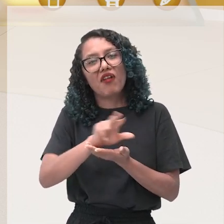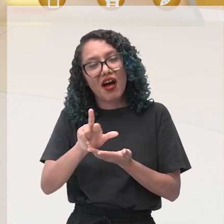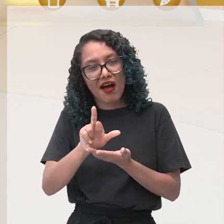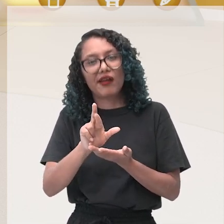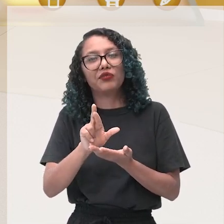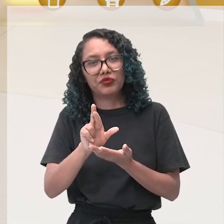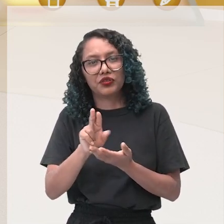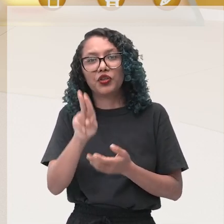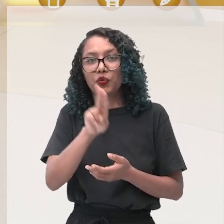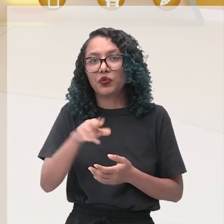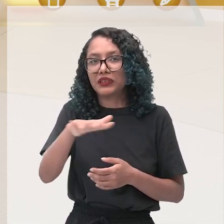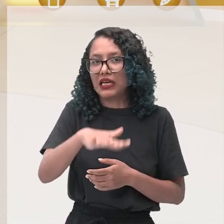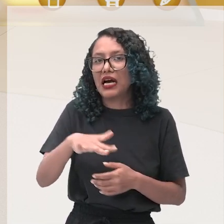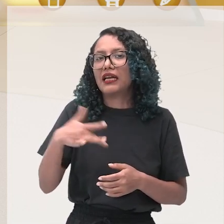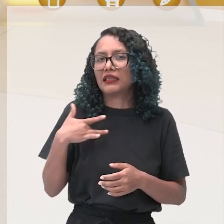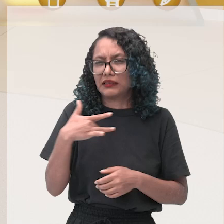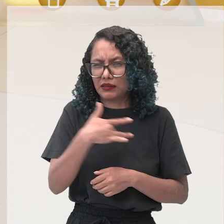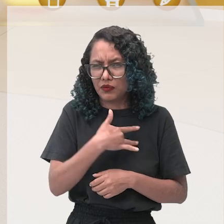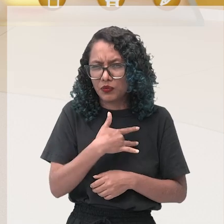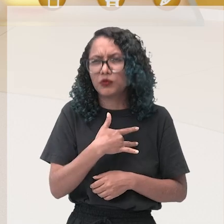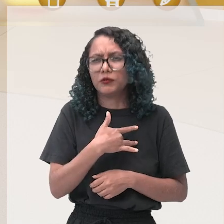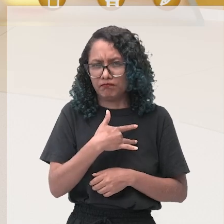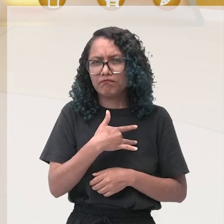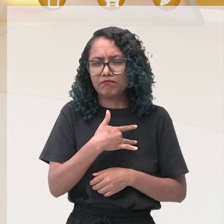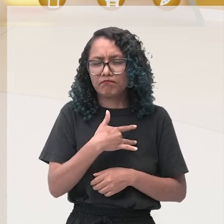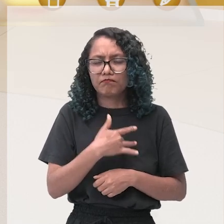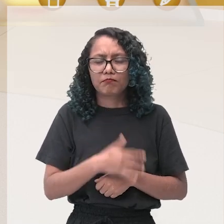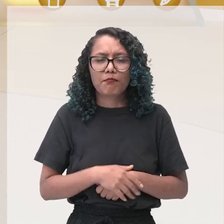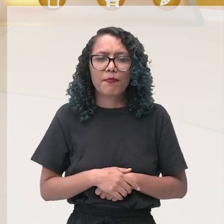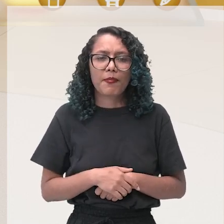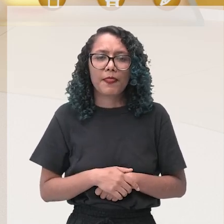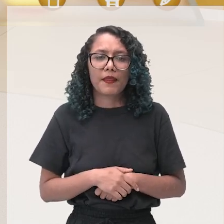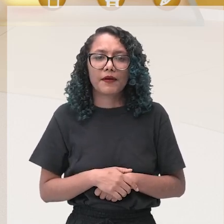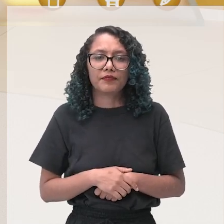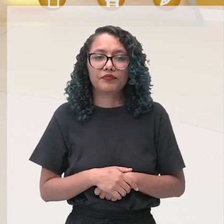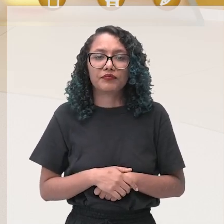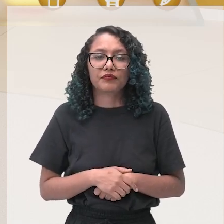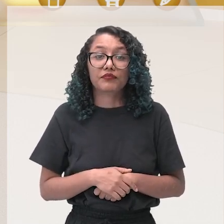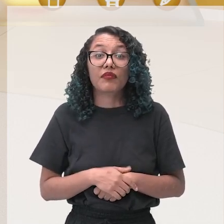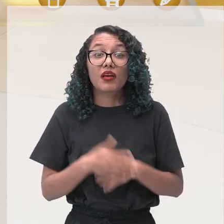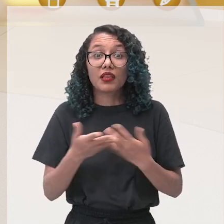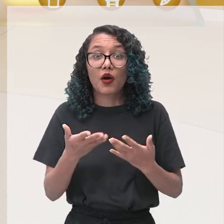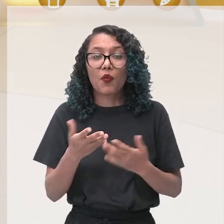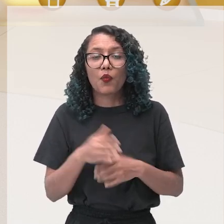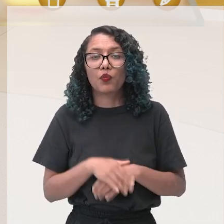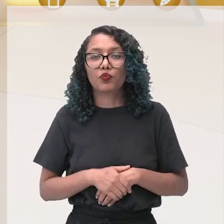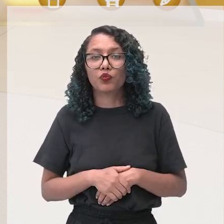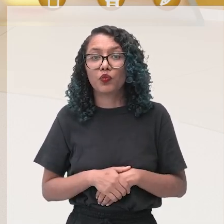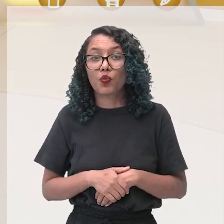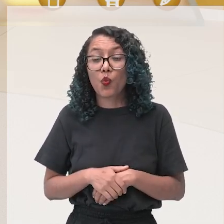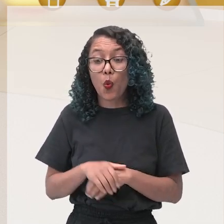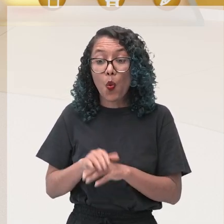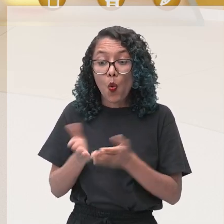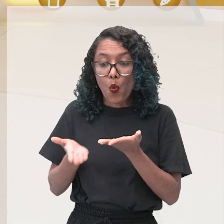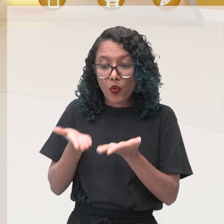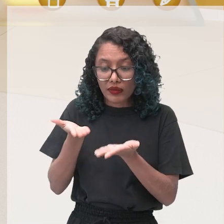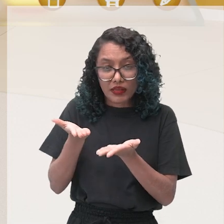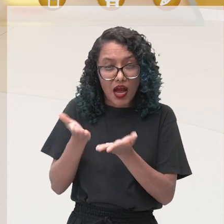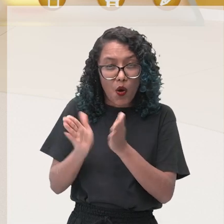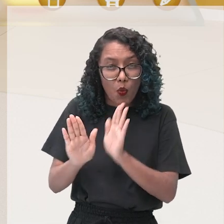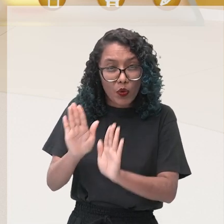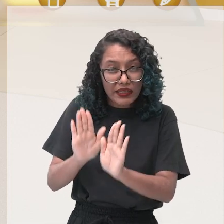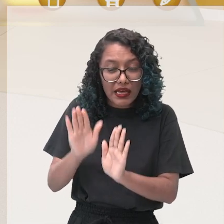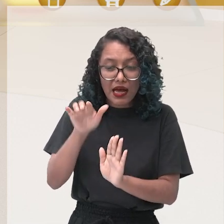à saúde. Então, tratar essa categoria de resíduos advindos, né,